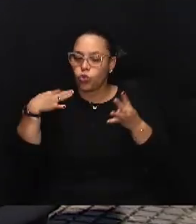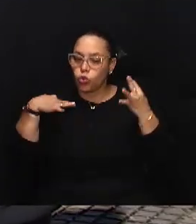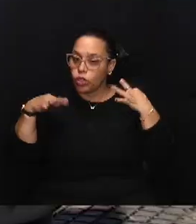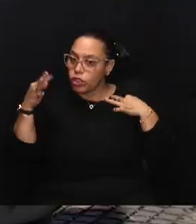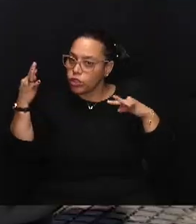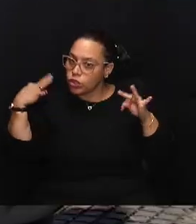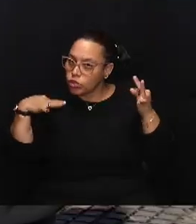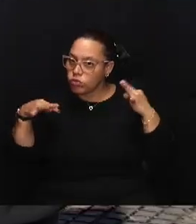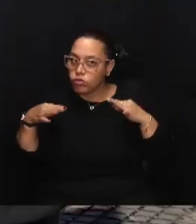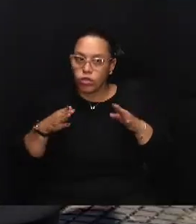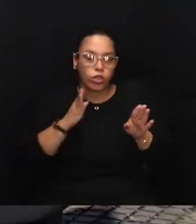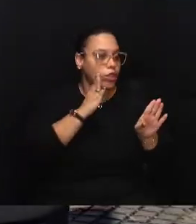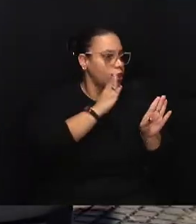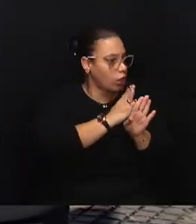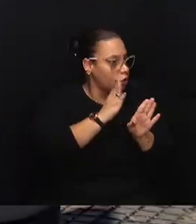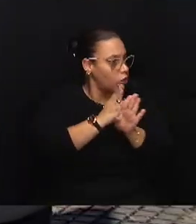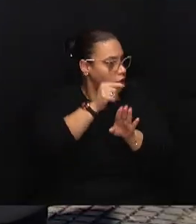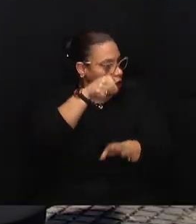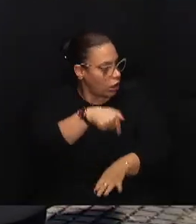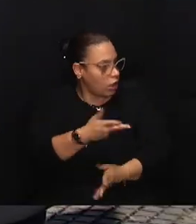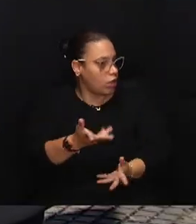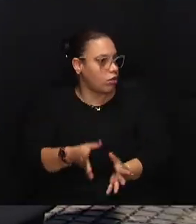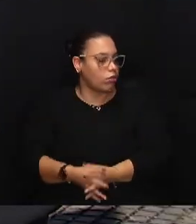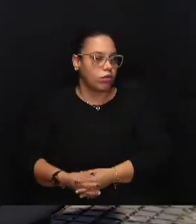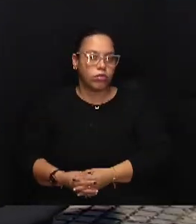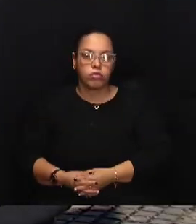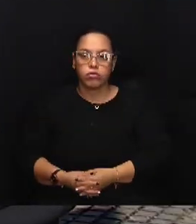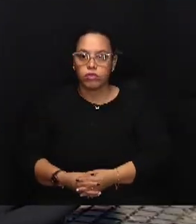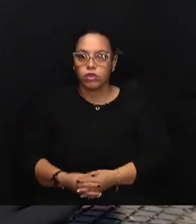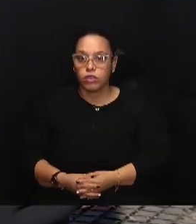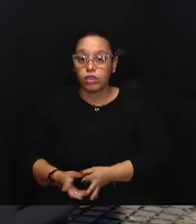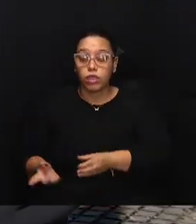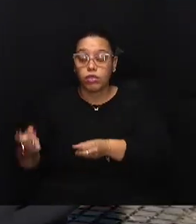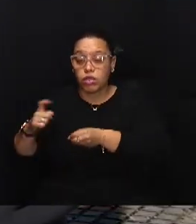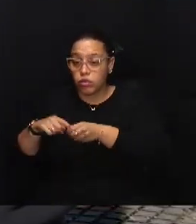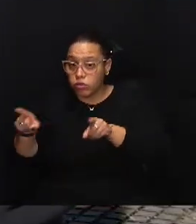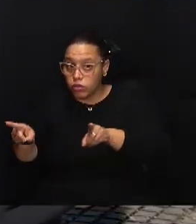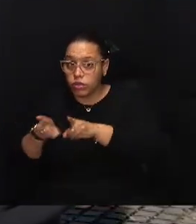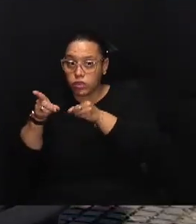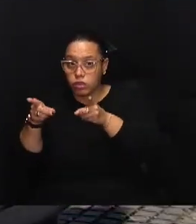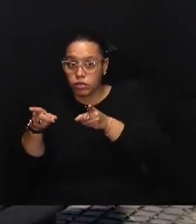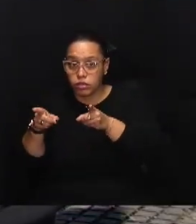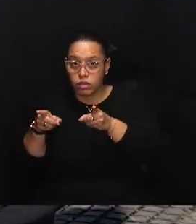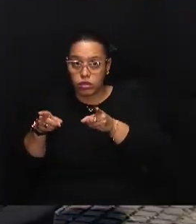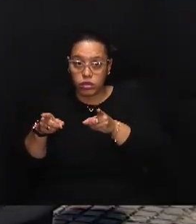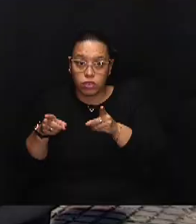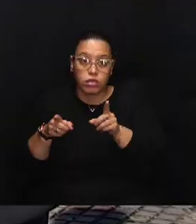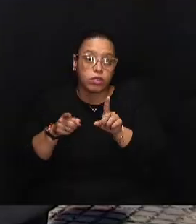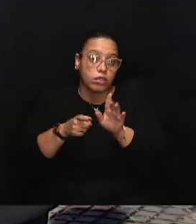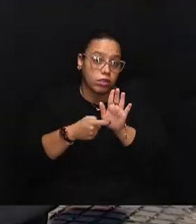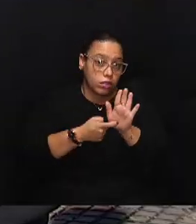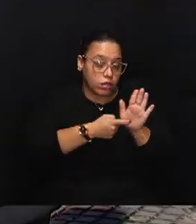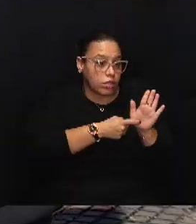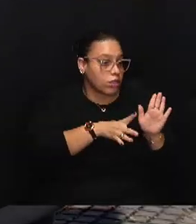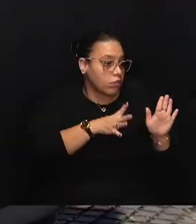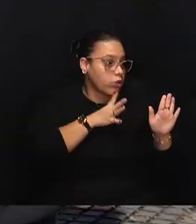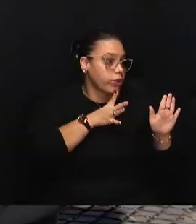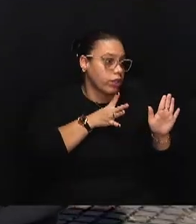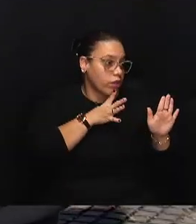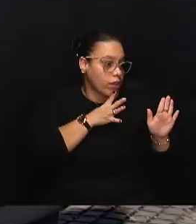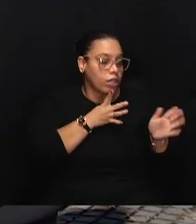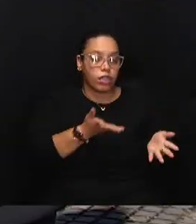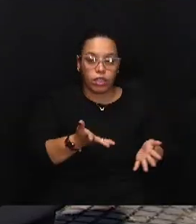turístico, se localizar aqui dentro. Se localizar aqui dentro. Quer dizer, isso é devolver dignidade ao espaço. Tem as 22 personalidades mais conhecidas, tem, né?